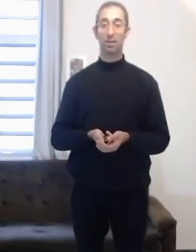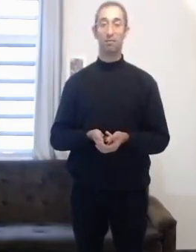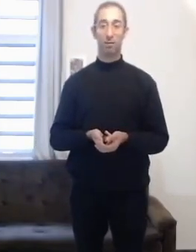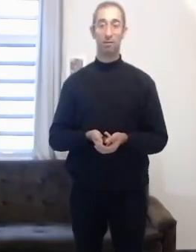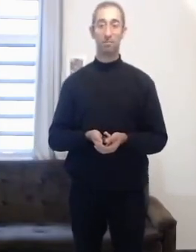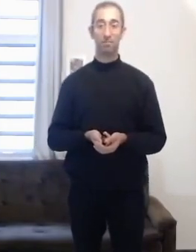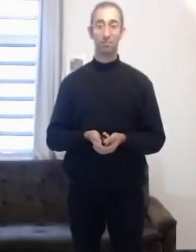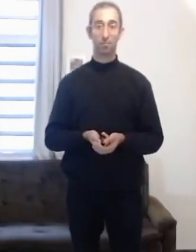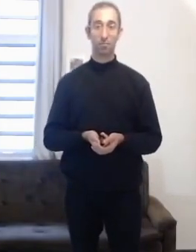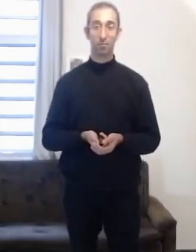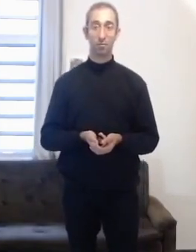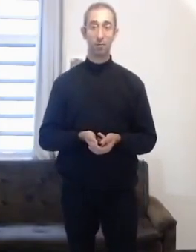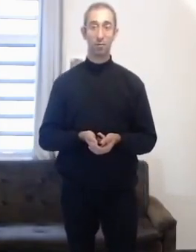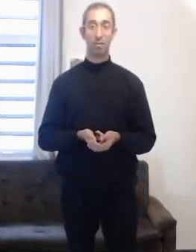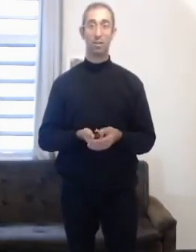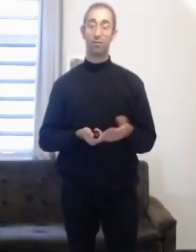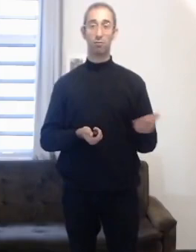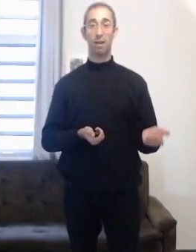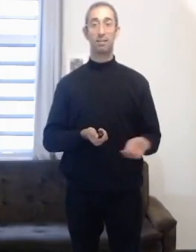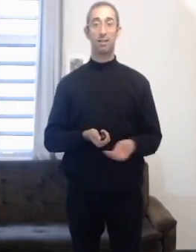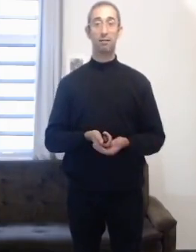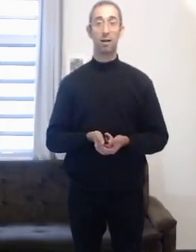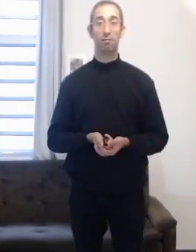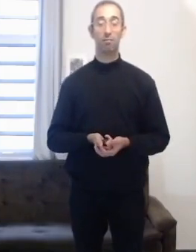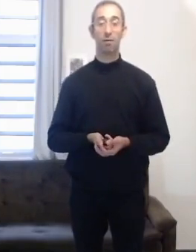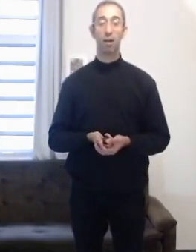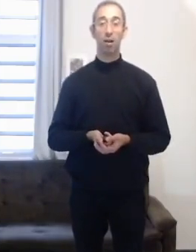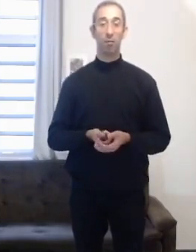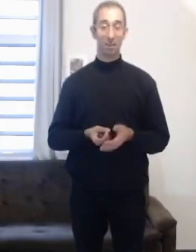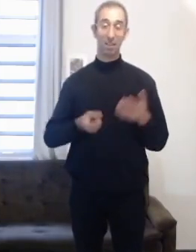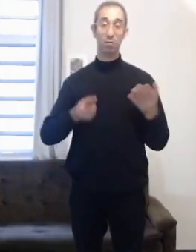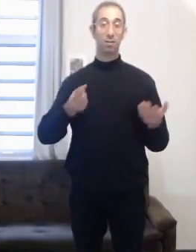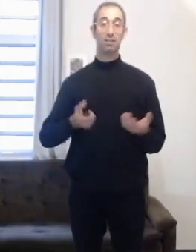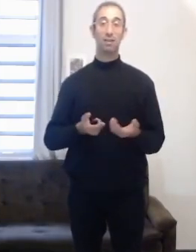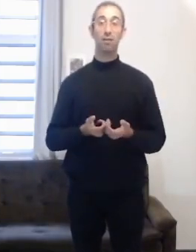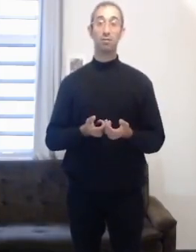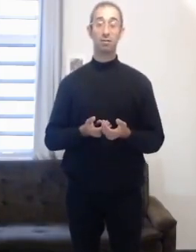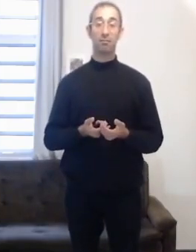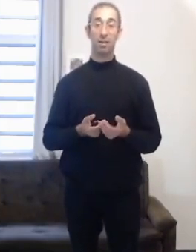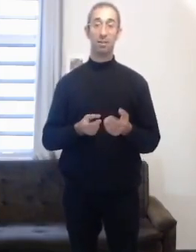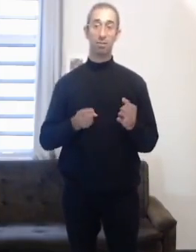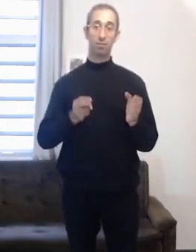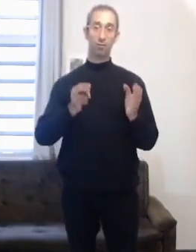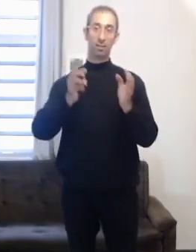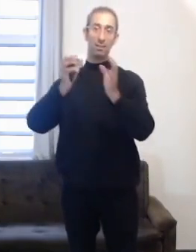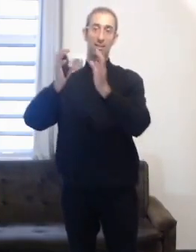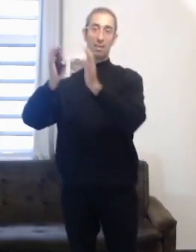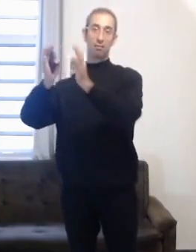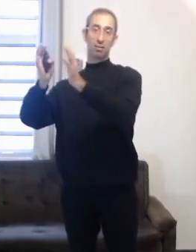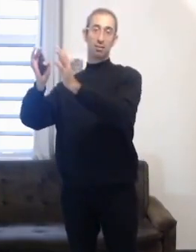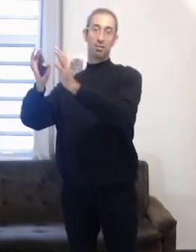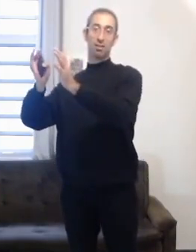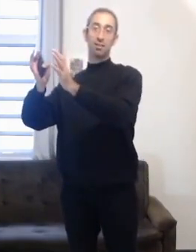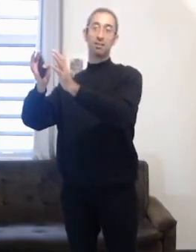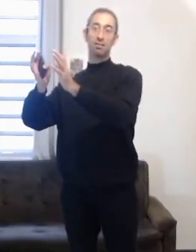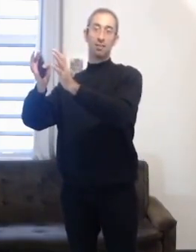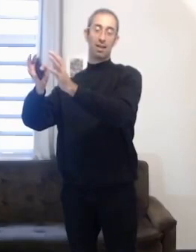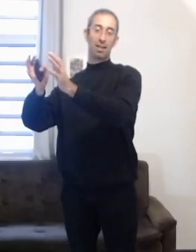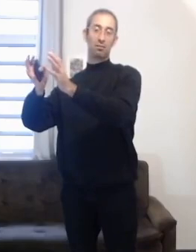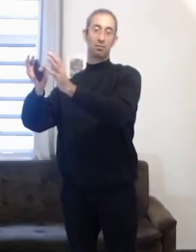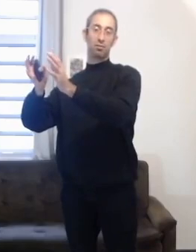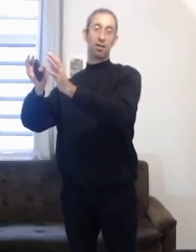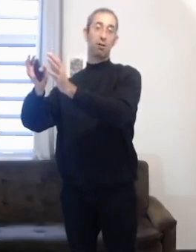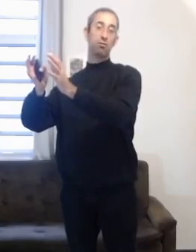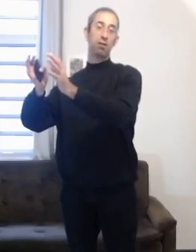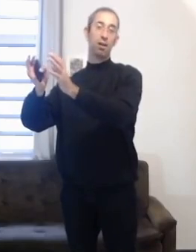AVC, por exemplo, né? Acidente vascular cerebral. Mas tem outras causas também. Então, a gente foi desde as causas distantes,